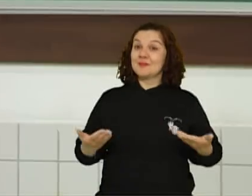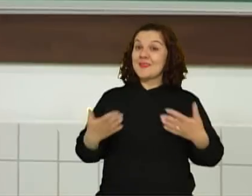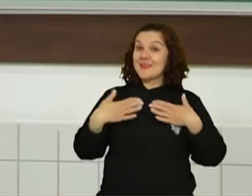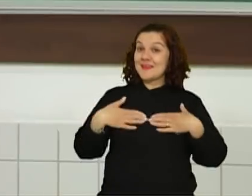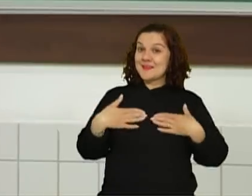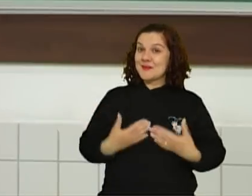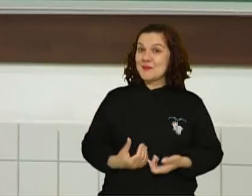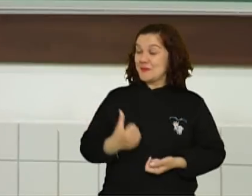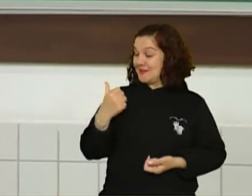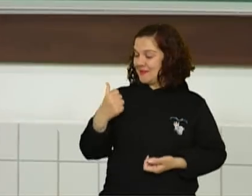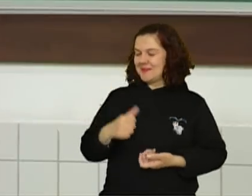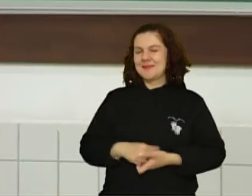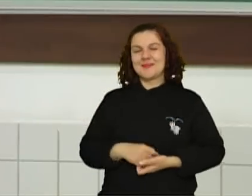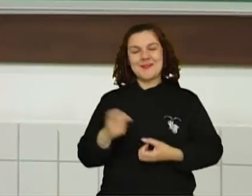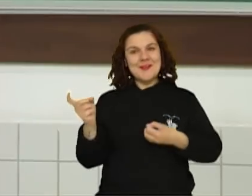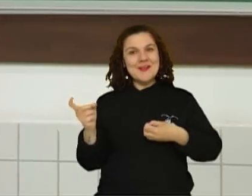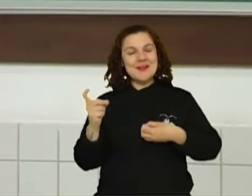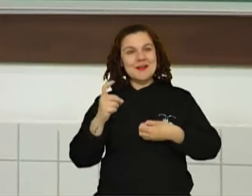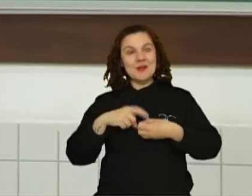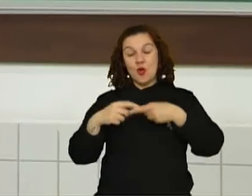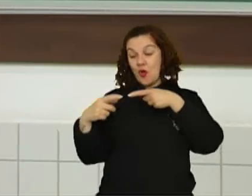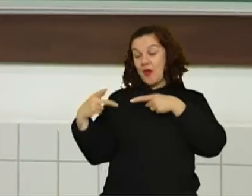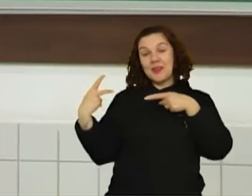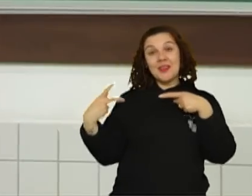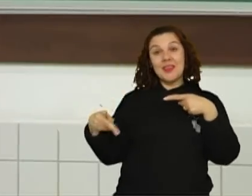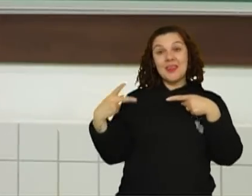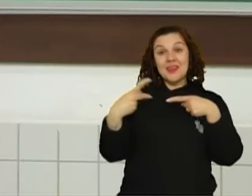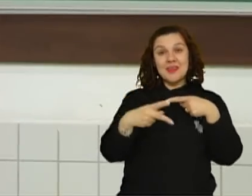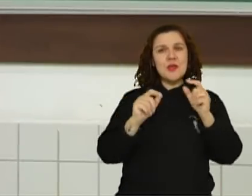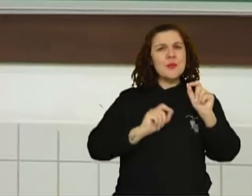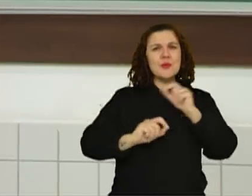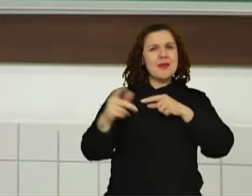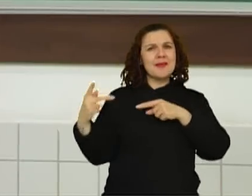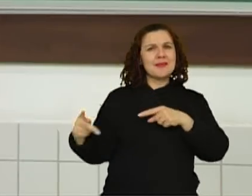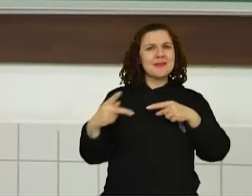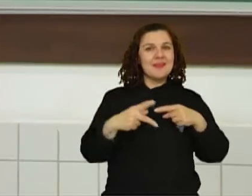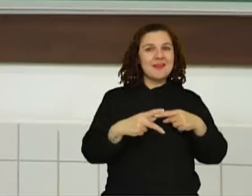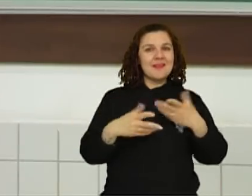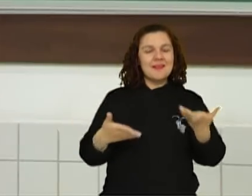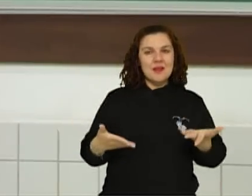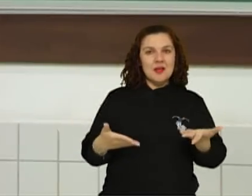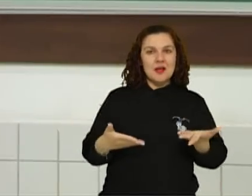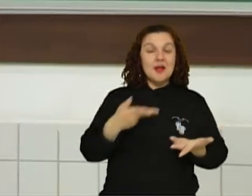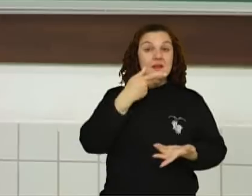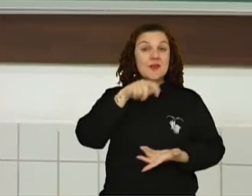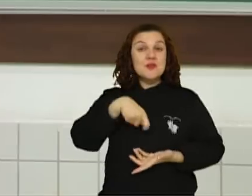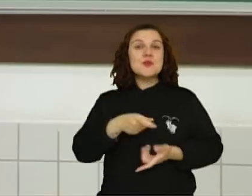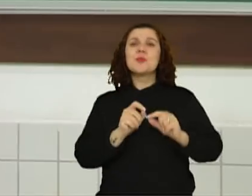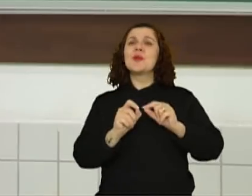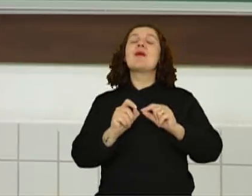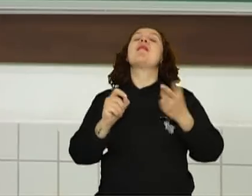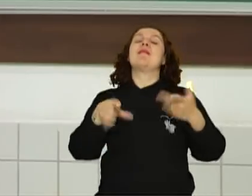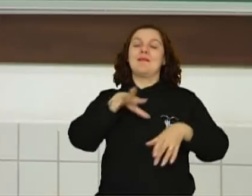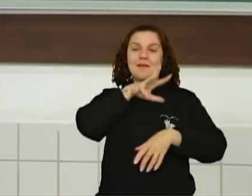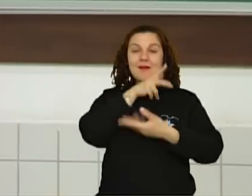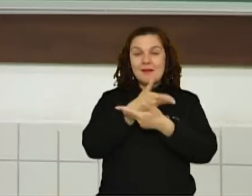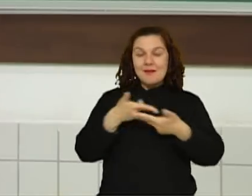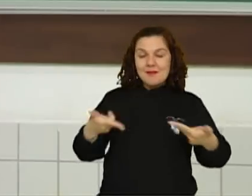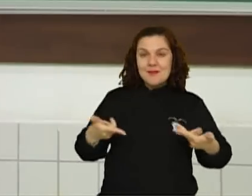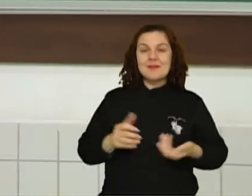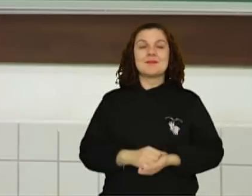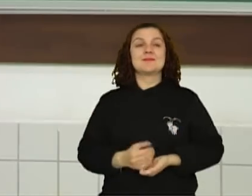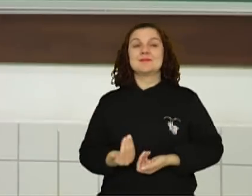Tranquilinhos lá? Então, vamos, quem que é o deles ali, né? Claro, estamos falando do quê? Não estamos falando dos animais silvestres?